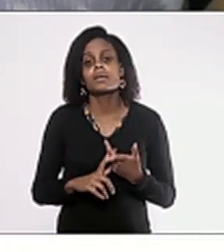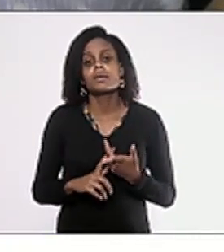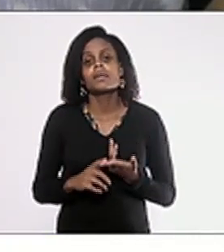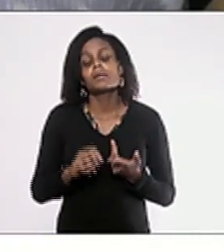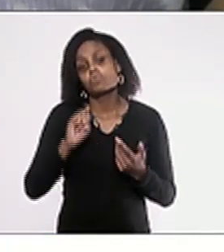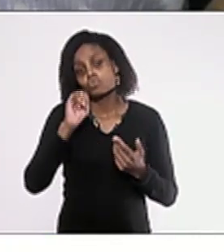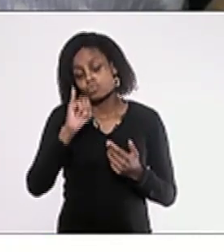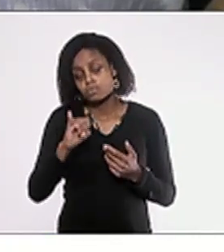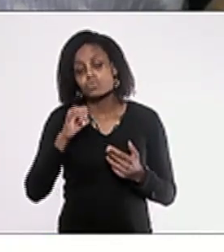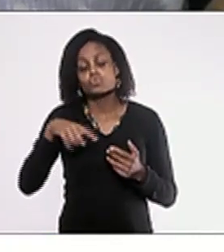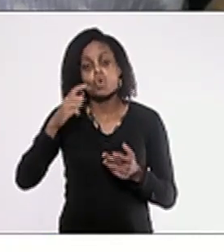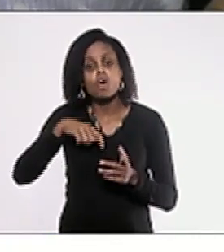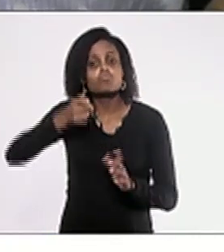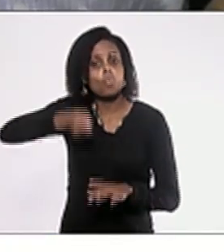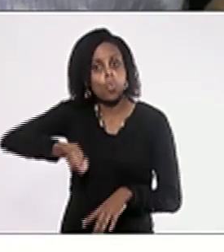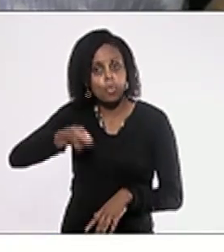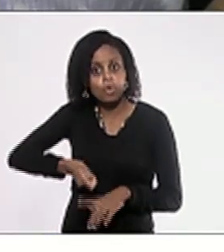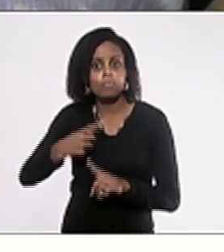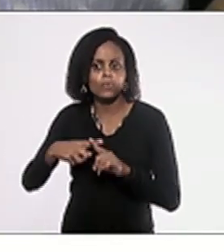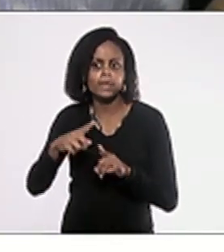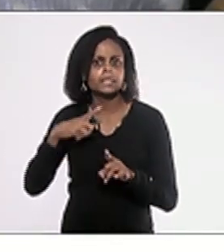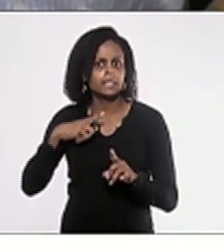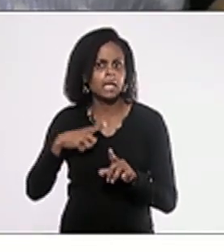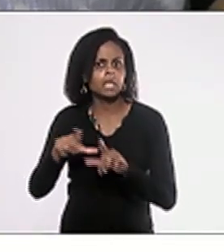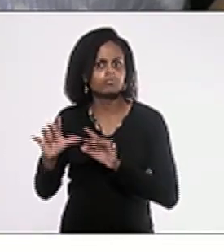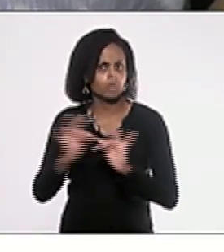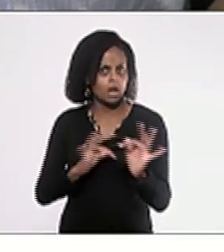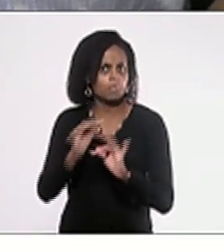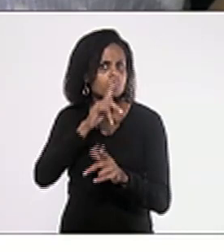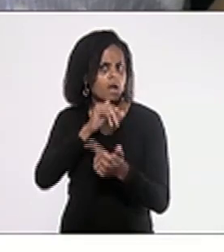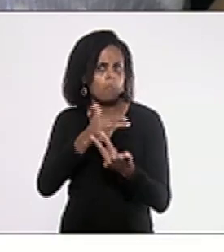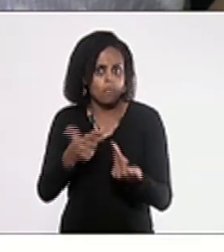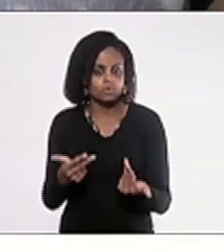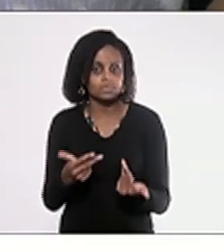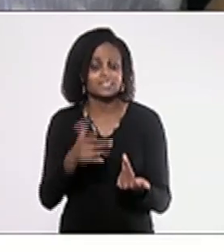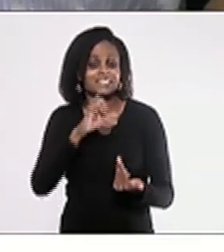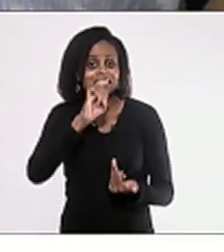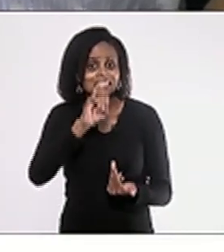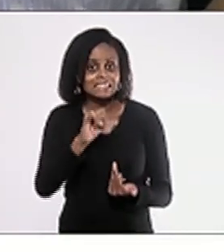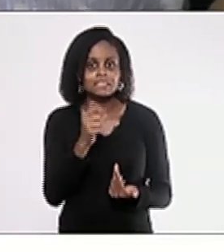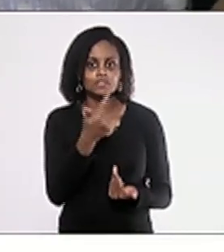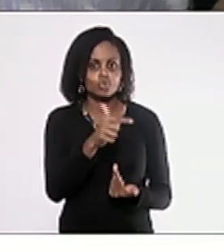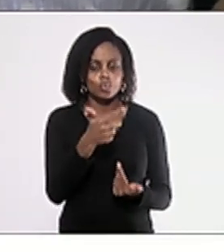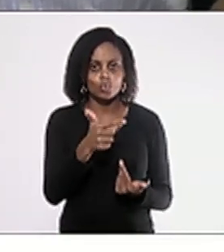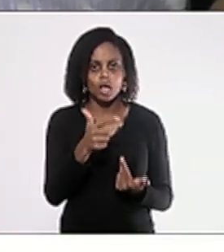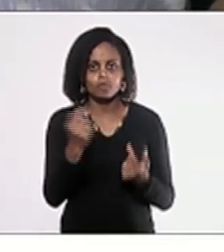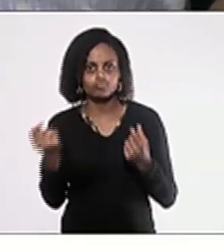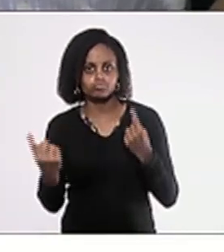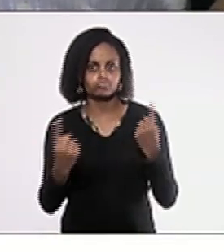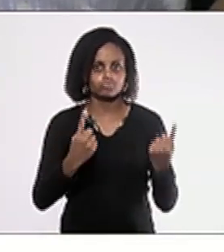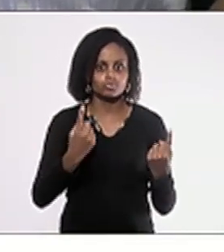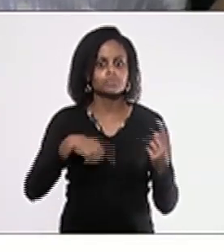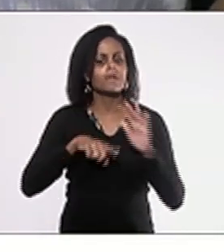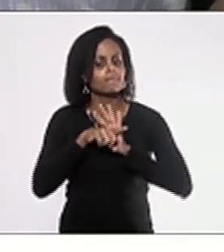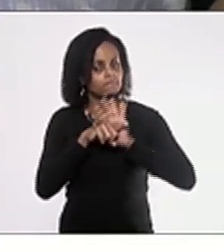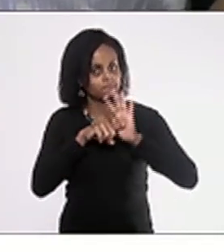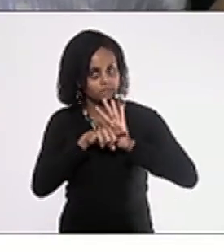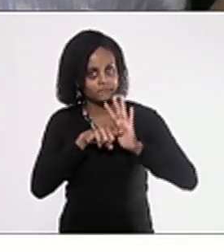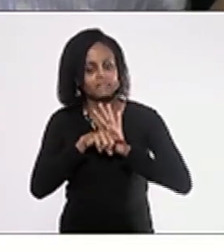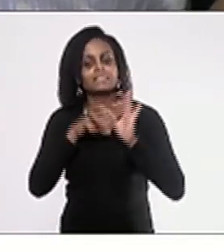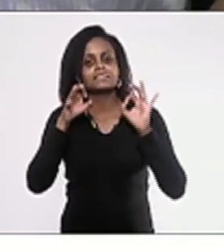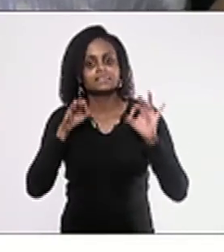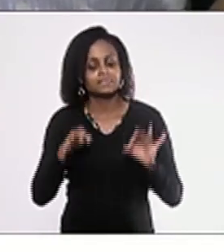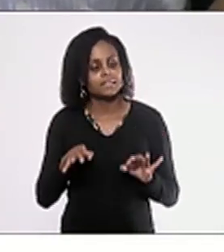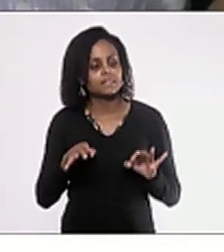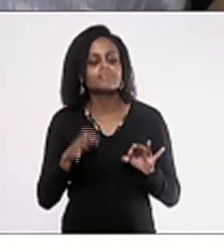o fornecimento e aonde há a prestação do serviço. Se tiver algum caso que não tenha um ou outro, a gente tem que avaliar isoladamente para